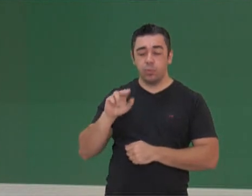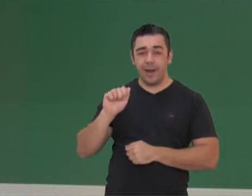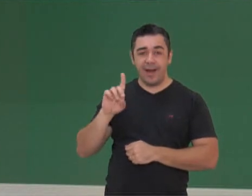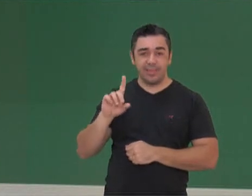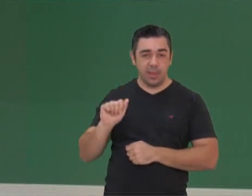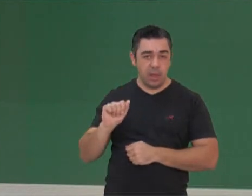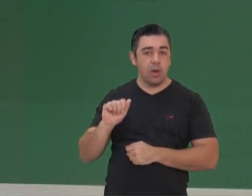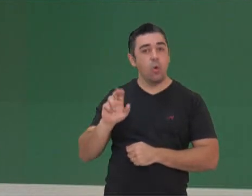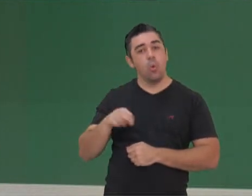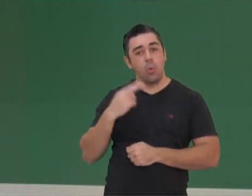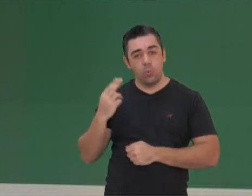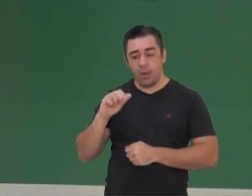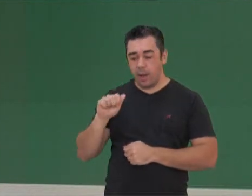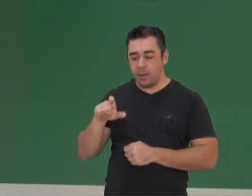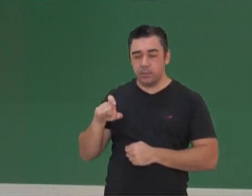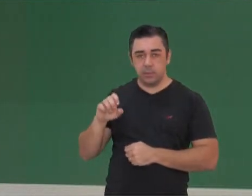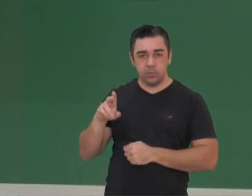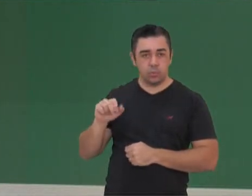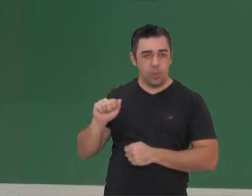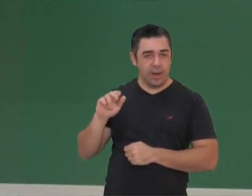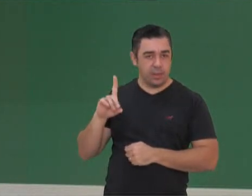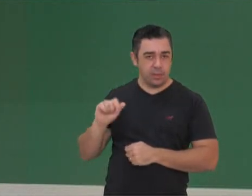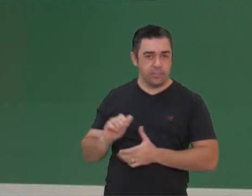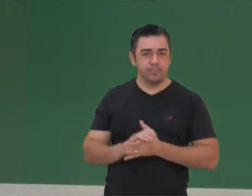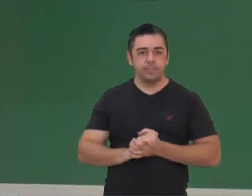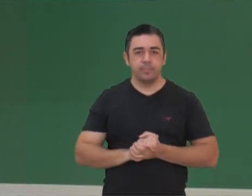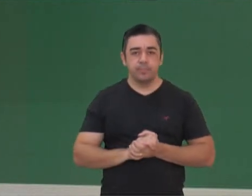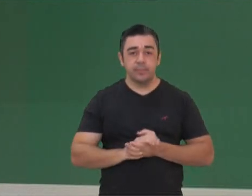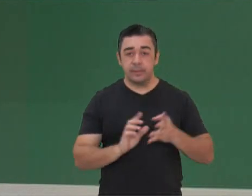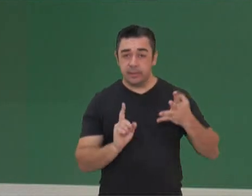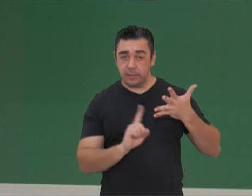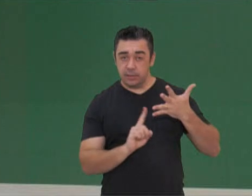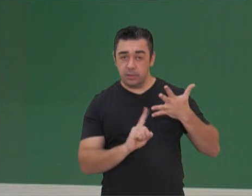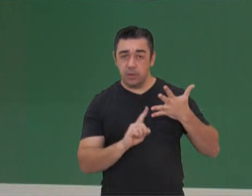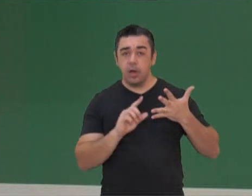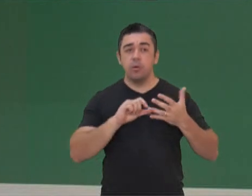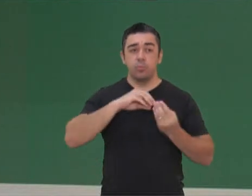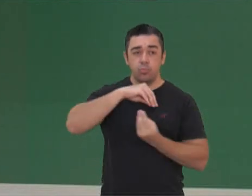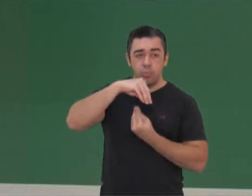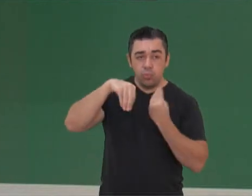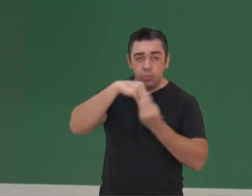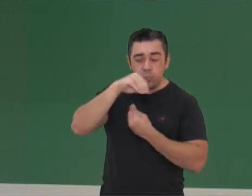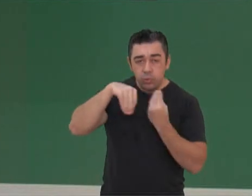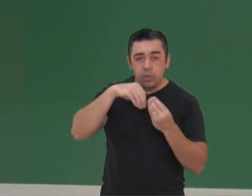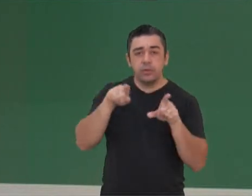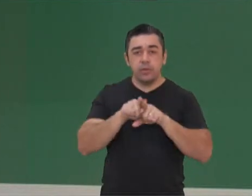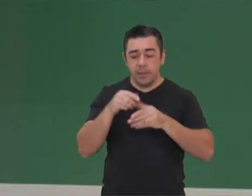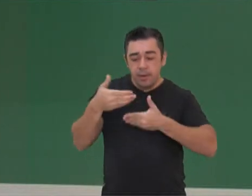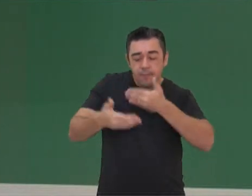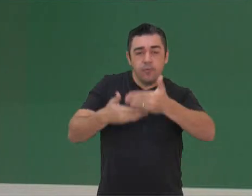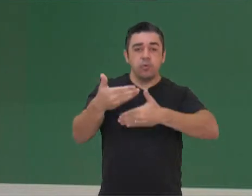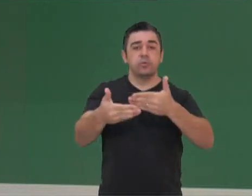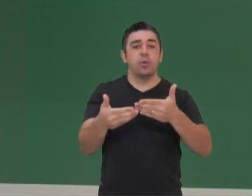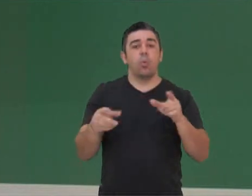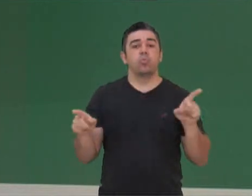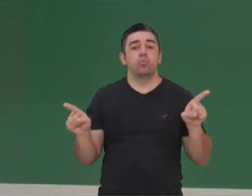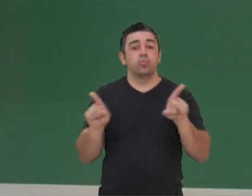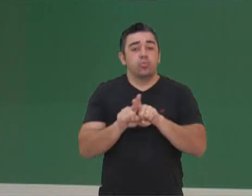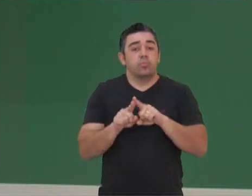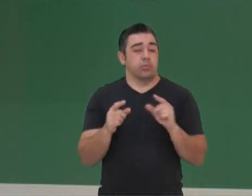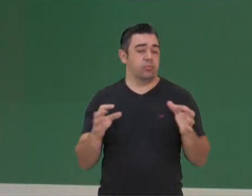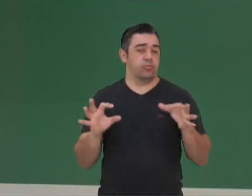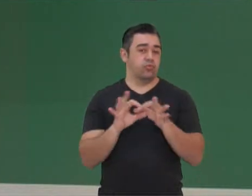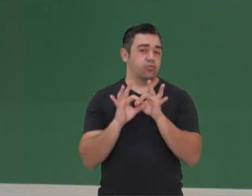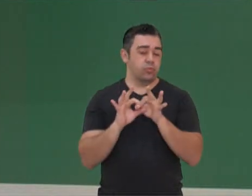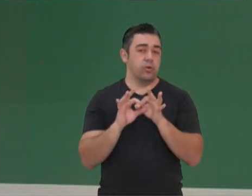genética da espécie. Ainda, mutação e evolução. Coloquei os dois juntos porque eles estão relacionados. Então, toda espécie